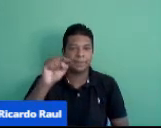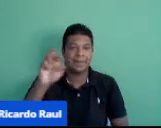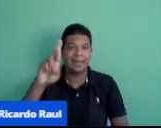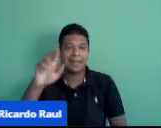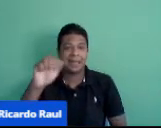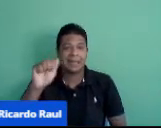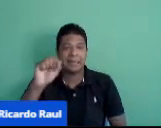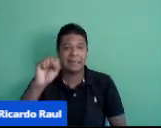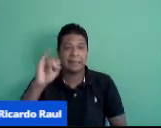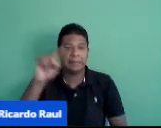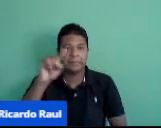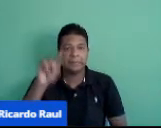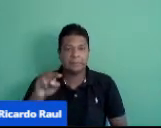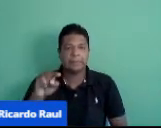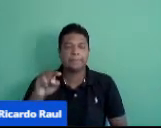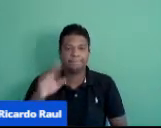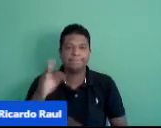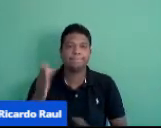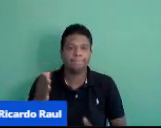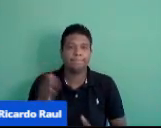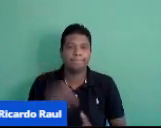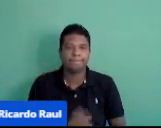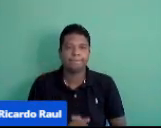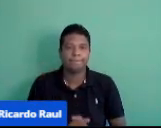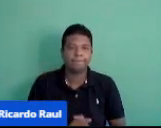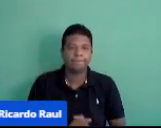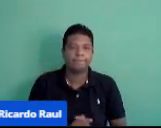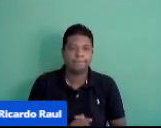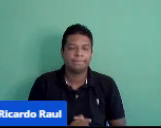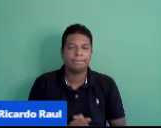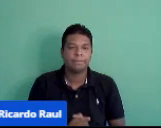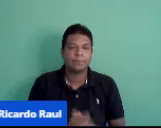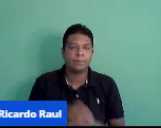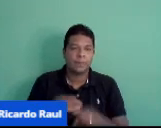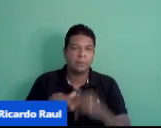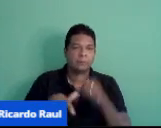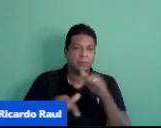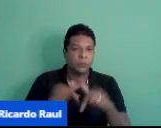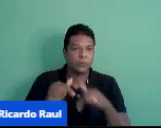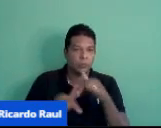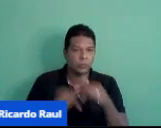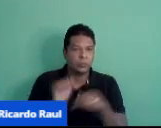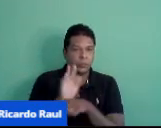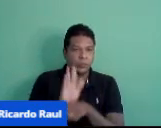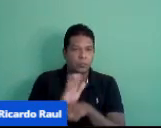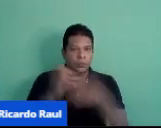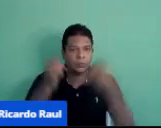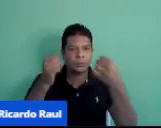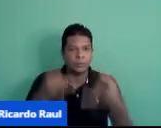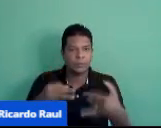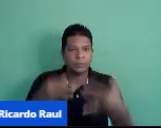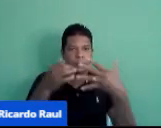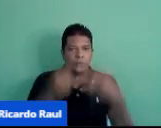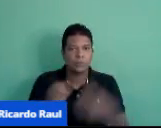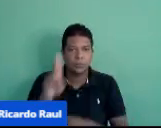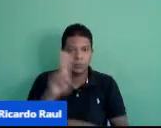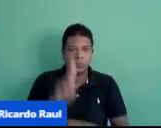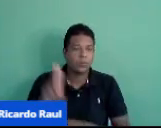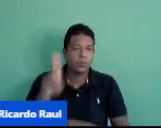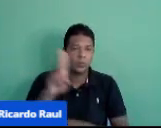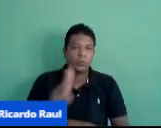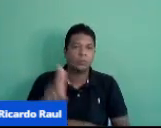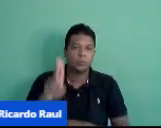de fração, né? Essa parte de potência eu trabalhei bastante com eles, avisei eles que você usa muito, que a gente usa muito